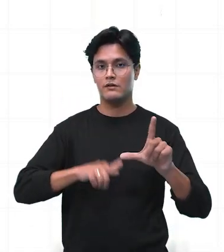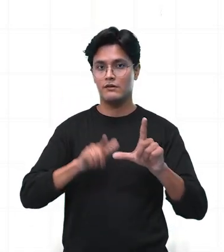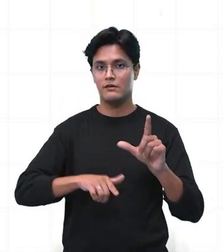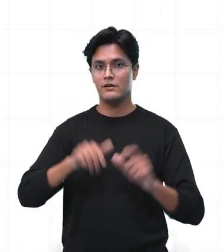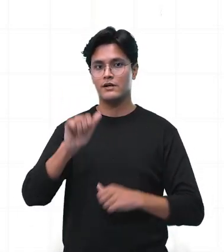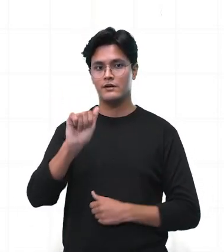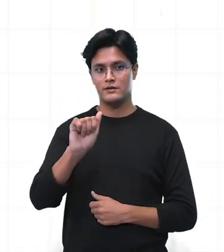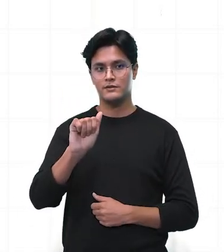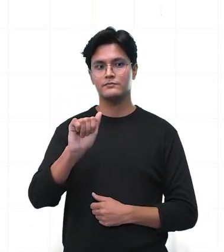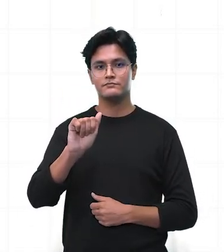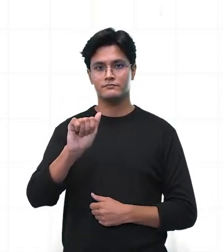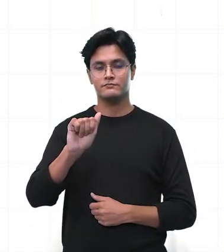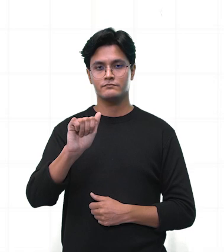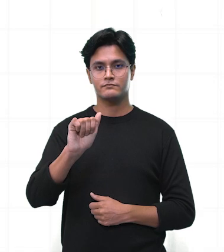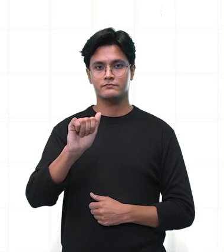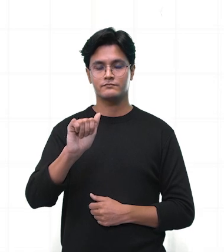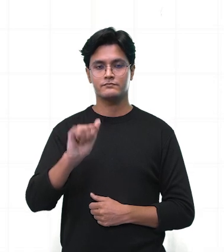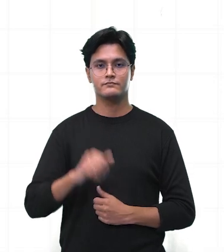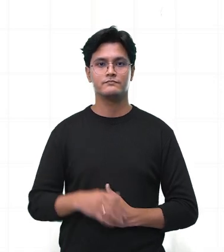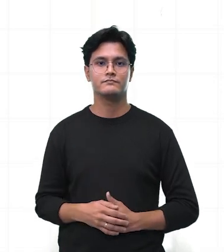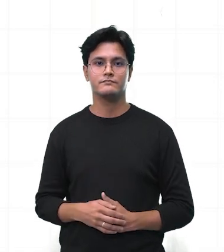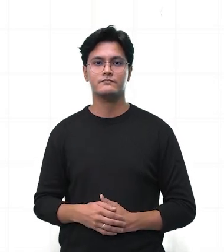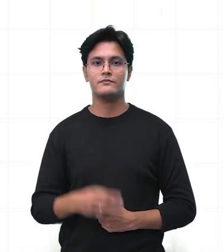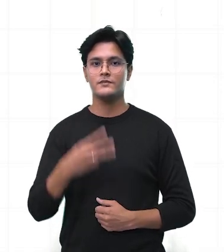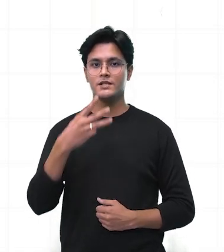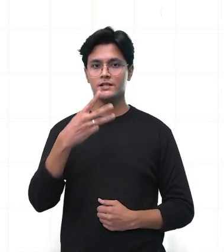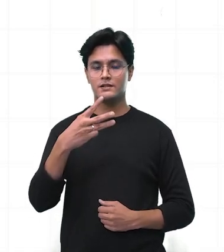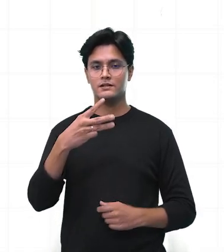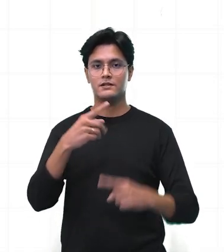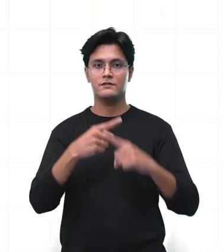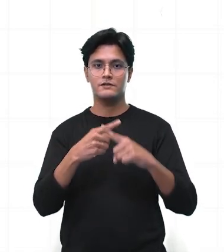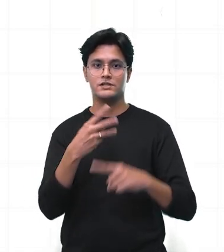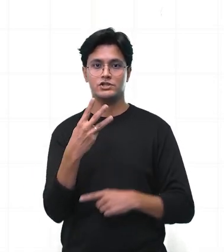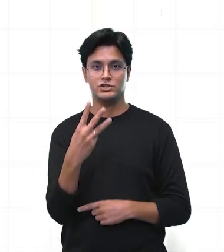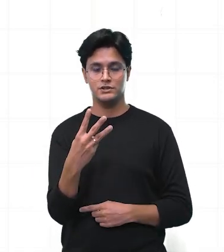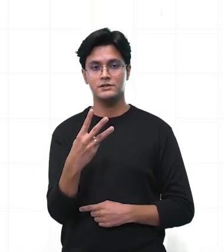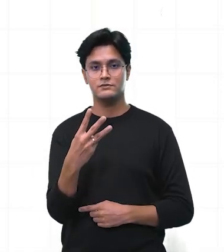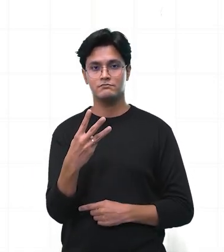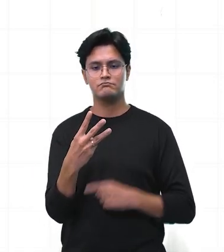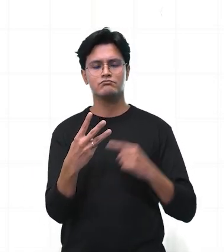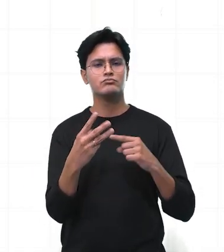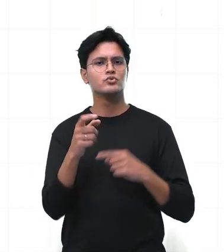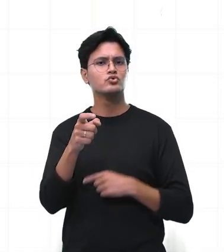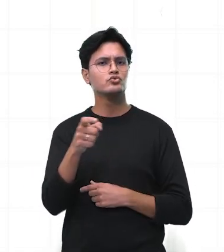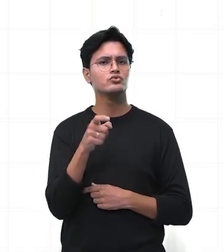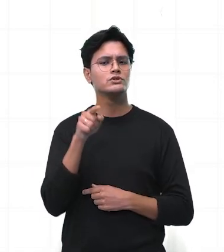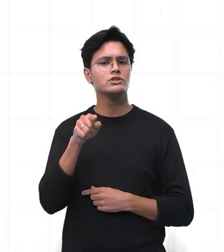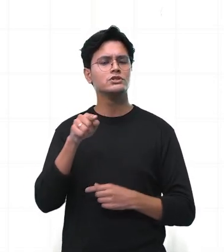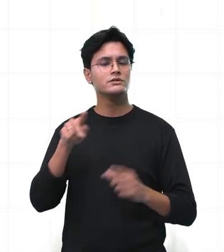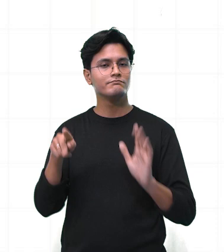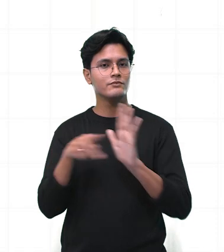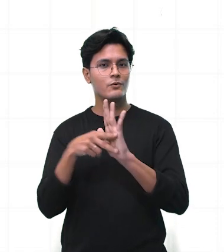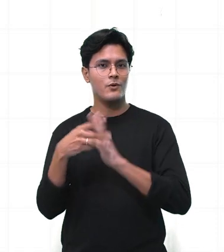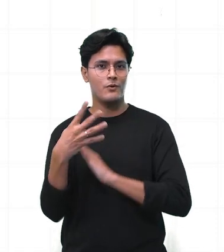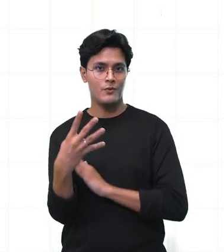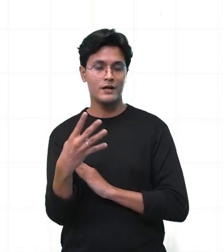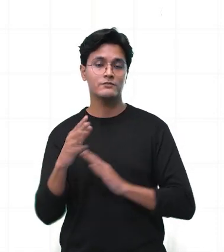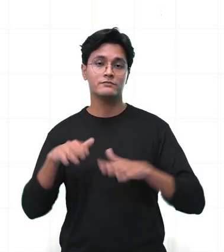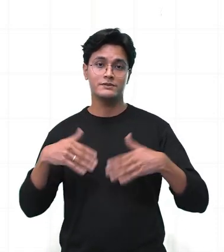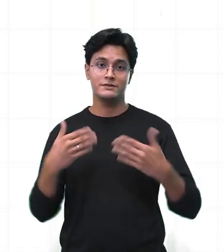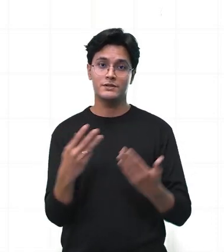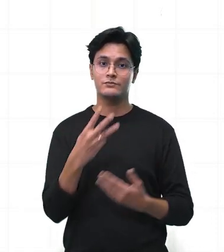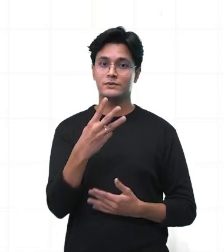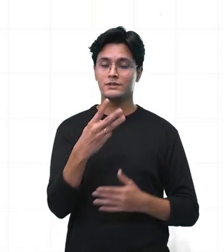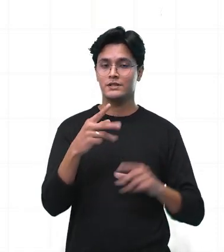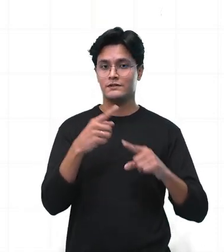vai ficar da seguinte forma. 3 vezes x, o x é 4, então vai ficar 3 vezes 4, menos o